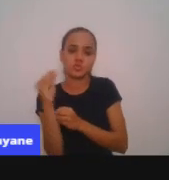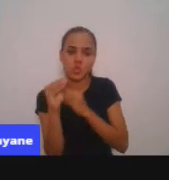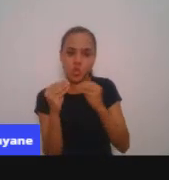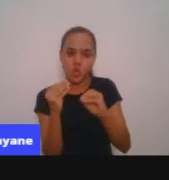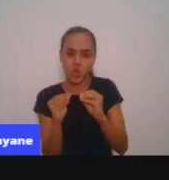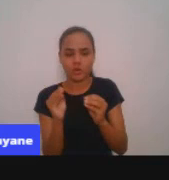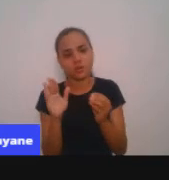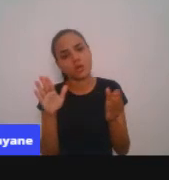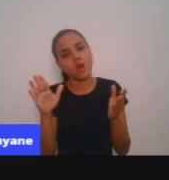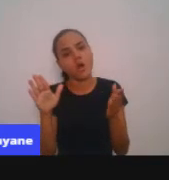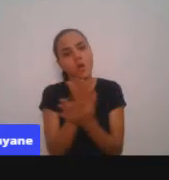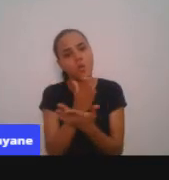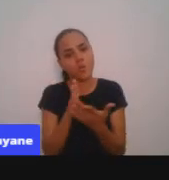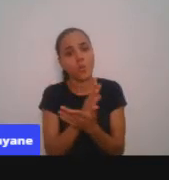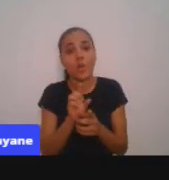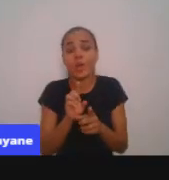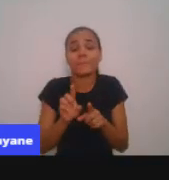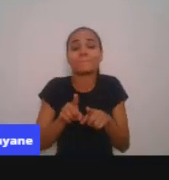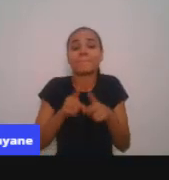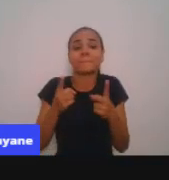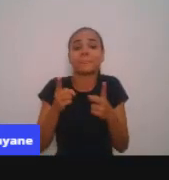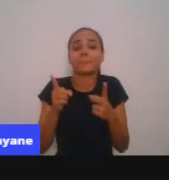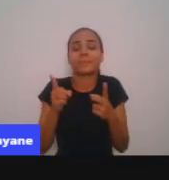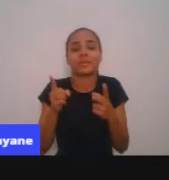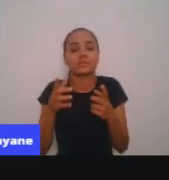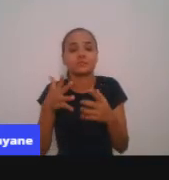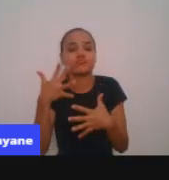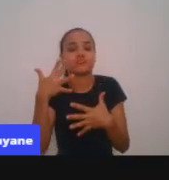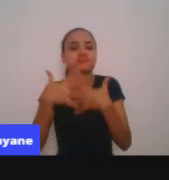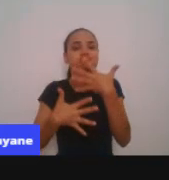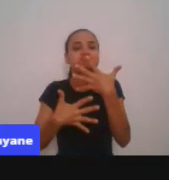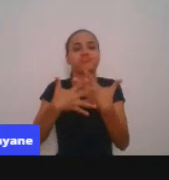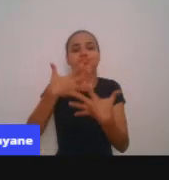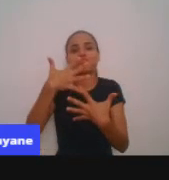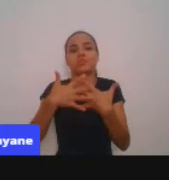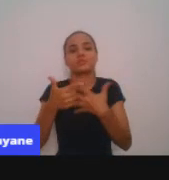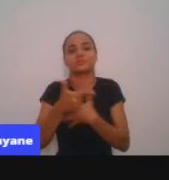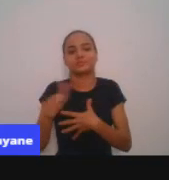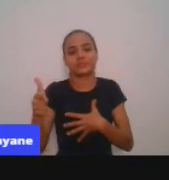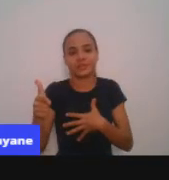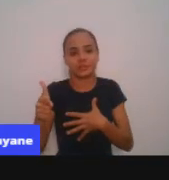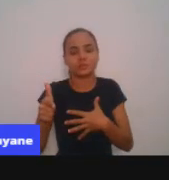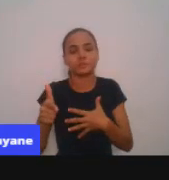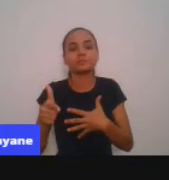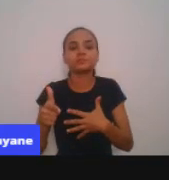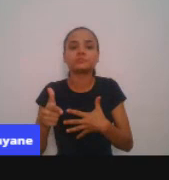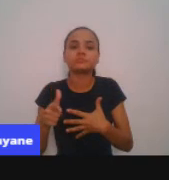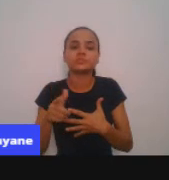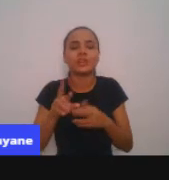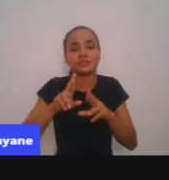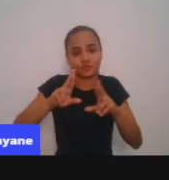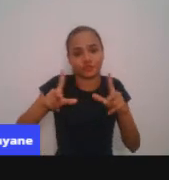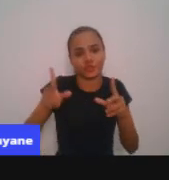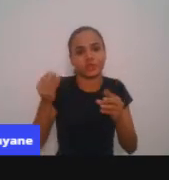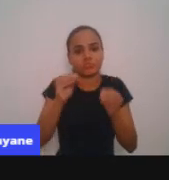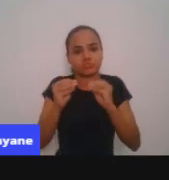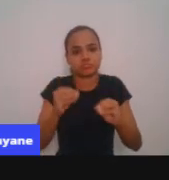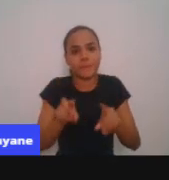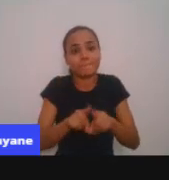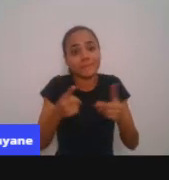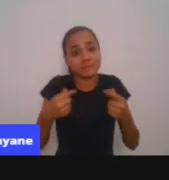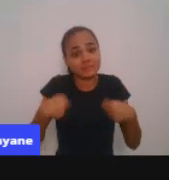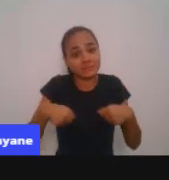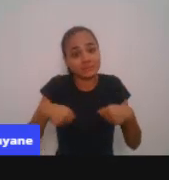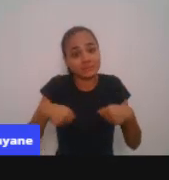que pensar que se você vai colocar um fundo diferente, algumas questões, mas tem que saber o objetivo que você quer com isso. Né?